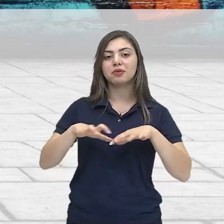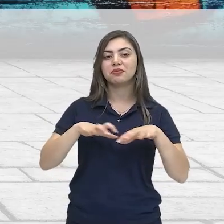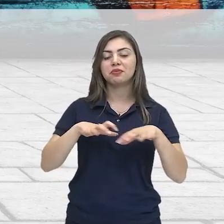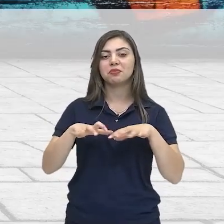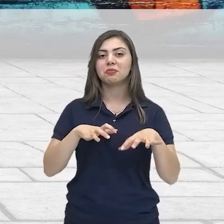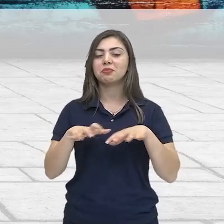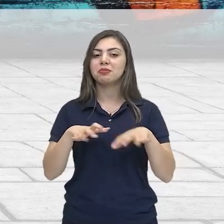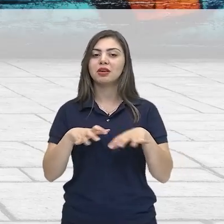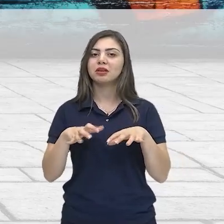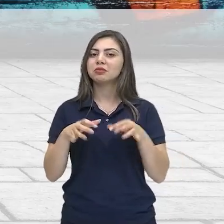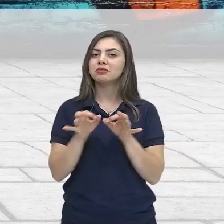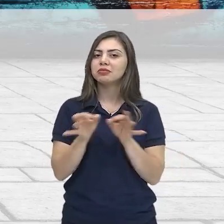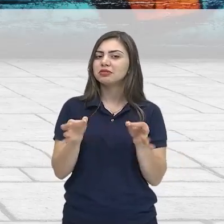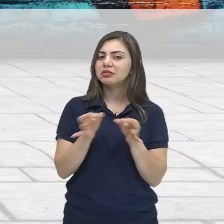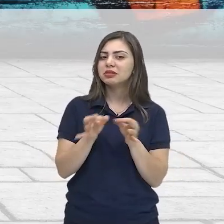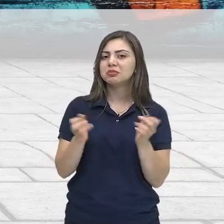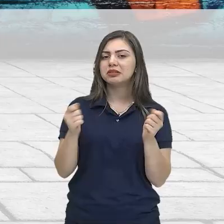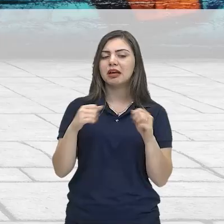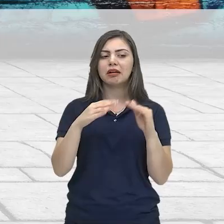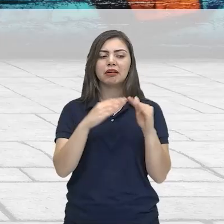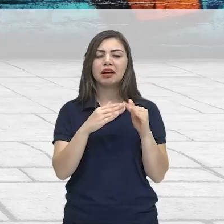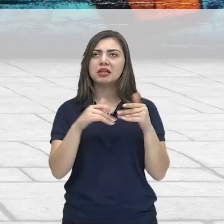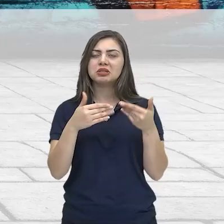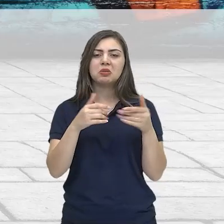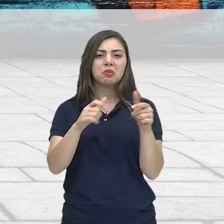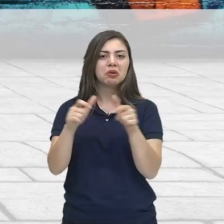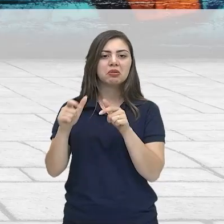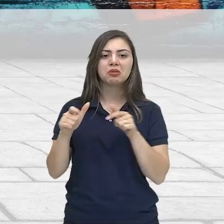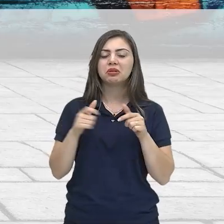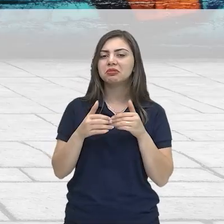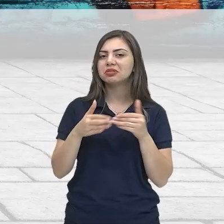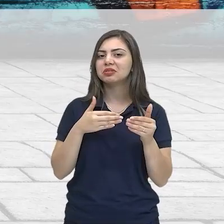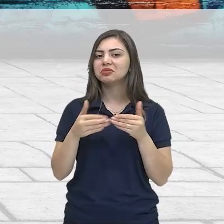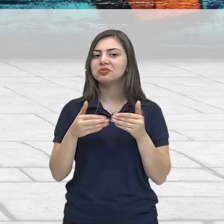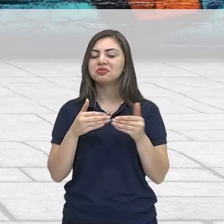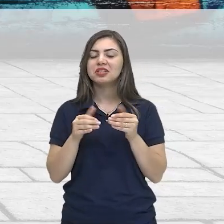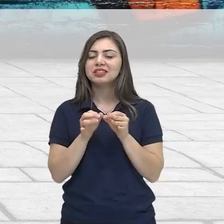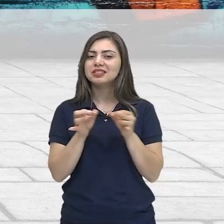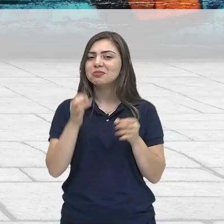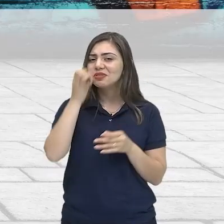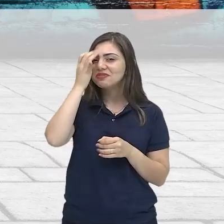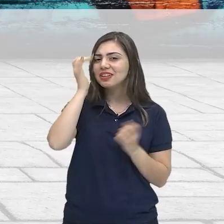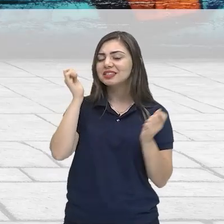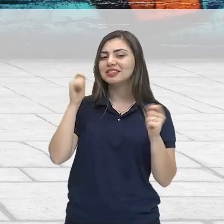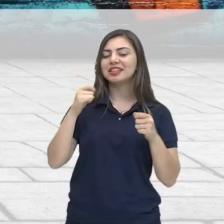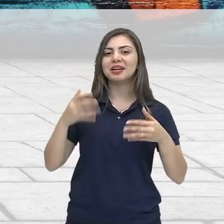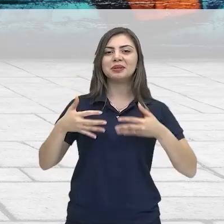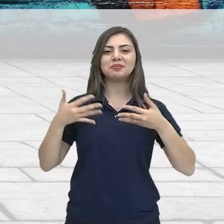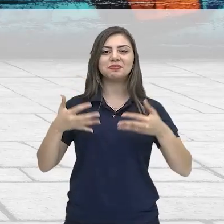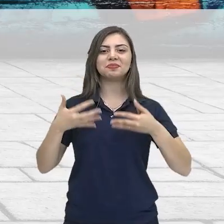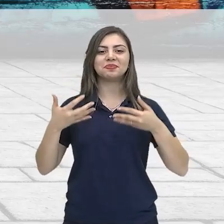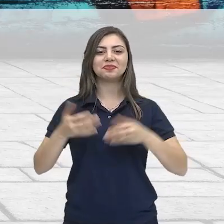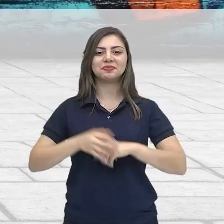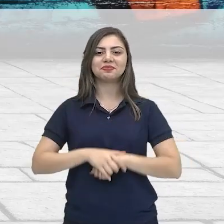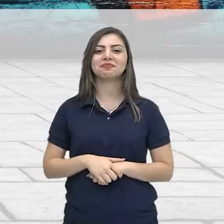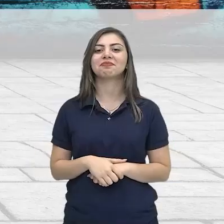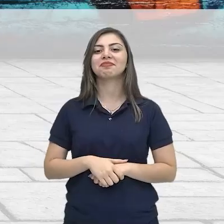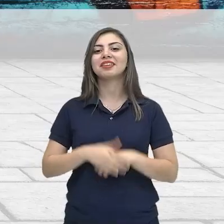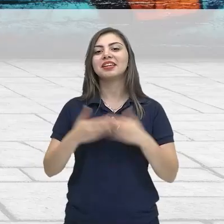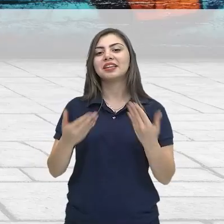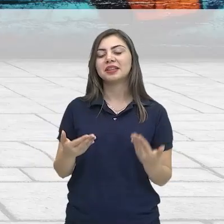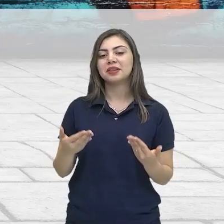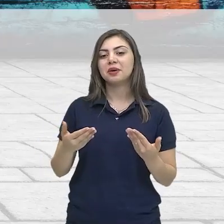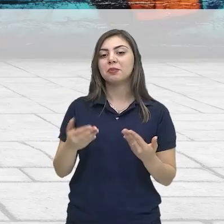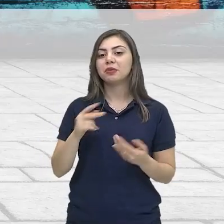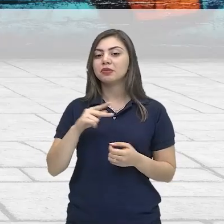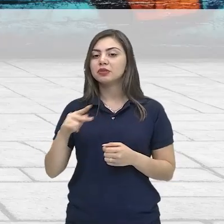fazer em casa, em qualquer lugar, e simples, para a gente se divertir, tá bom? Muito bem. Professor, a gente pode